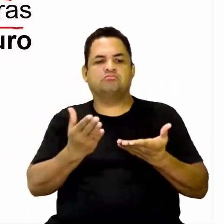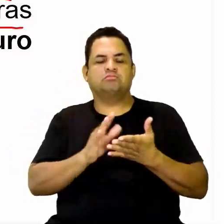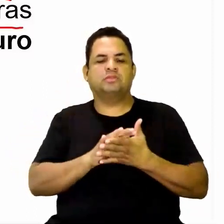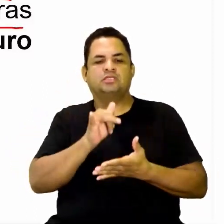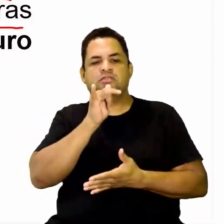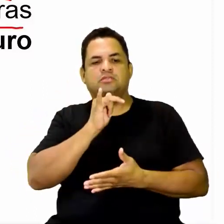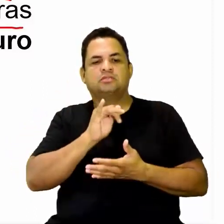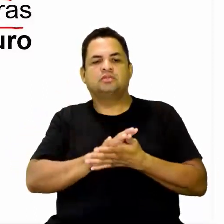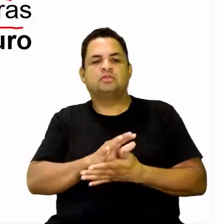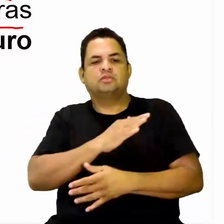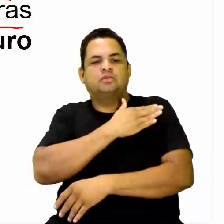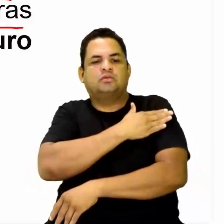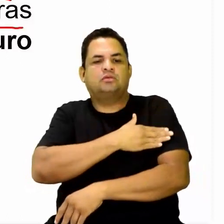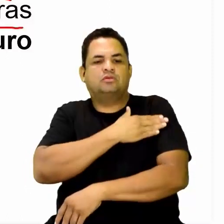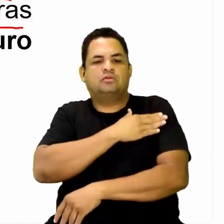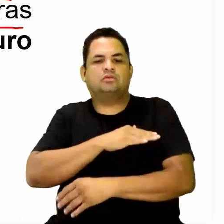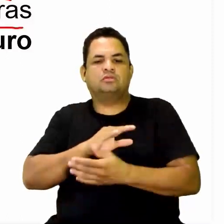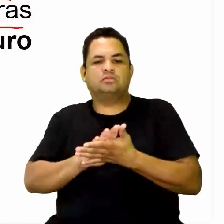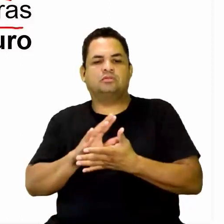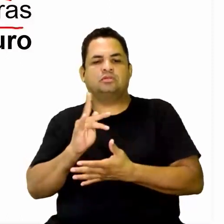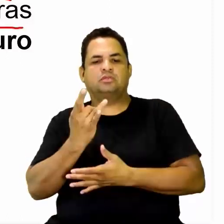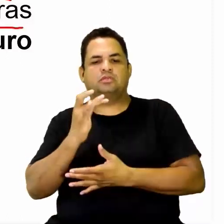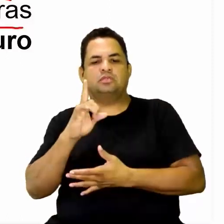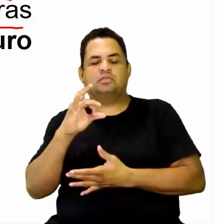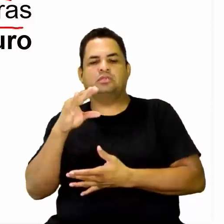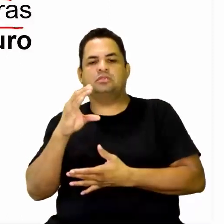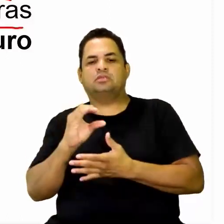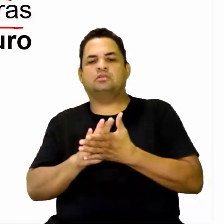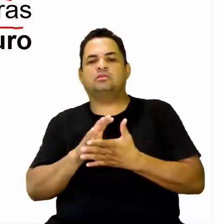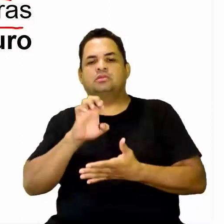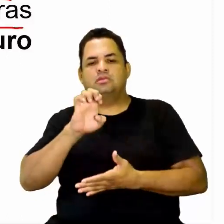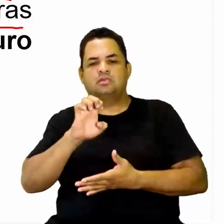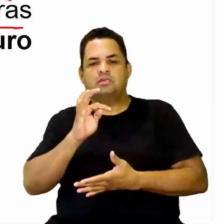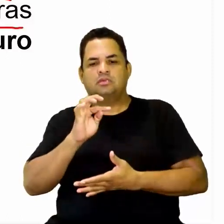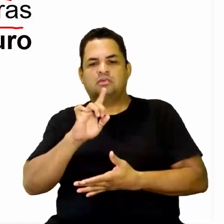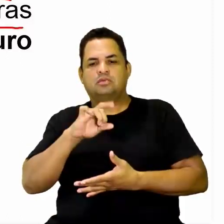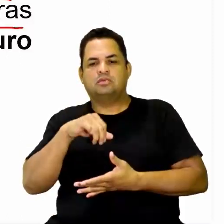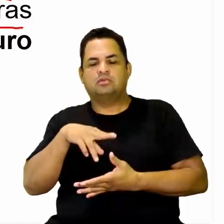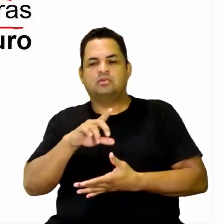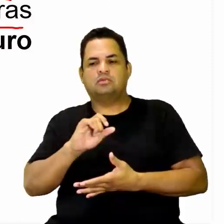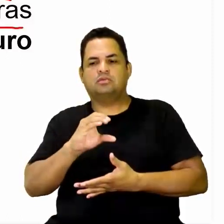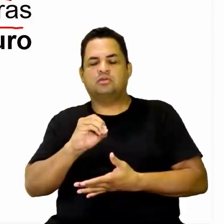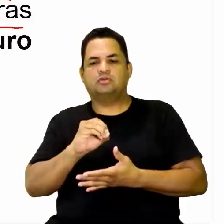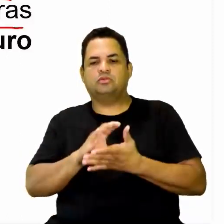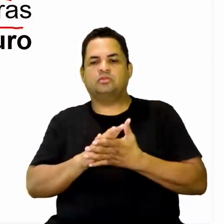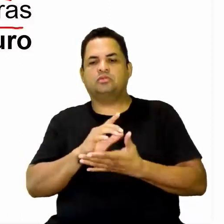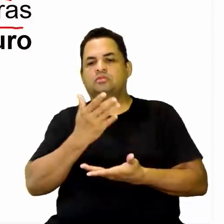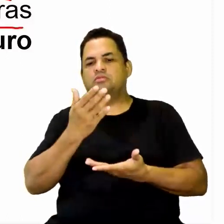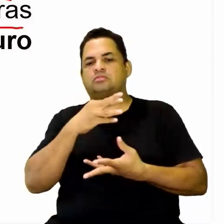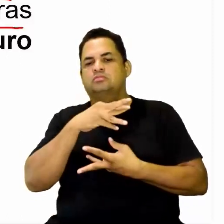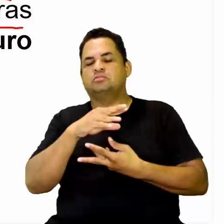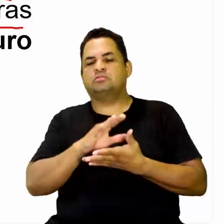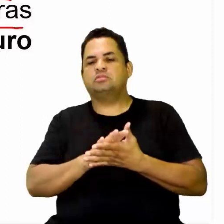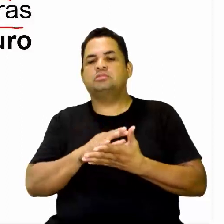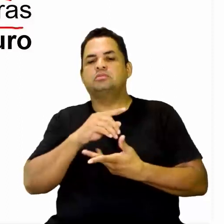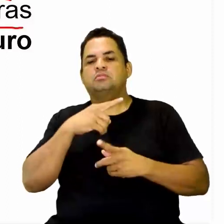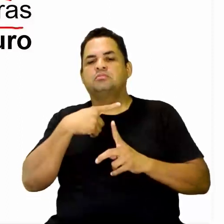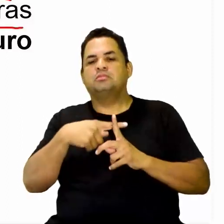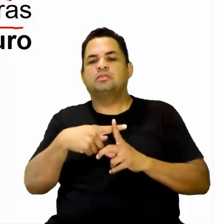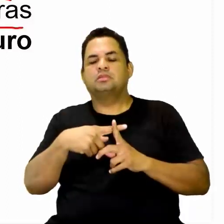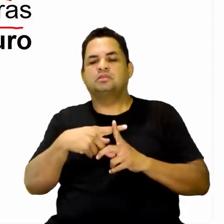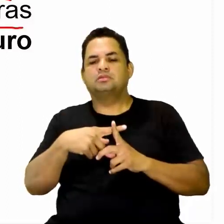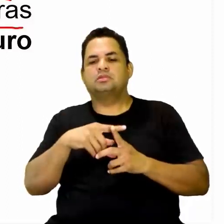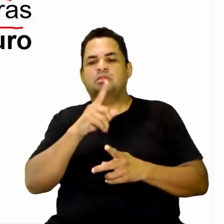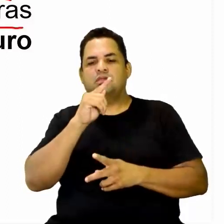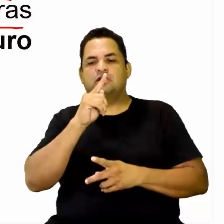caso, o álcool hidratado. O que é o álcool hidratado? Então, o etanol, né, o álcool etílico, na